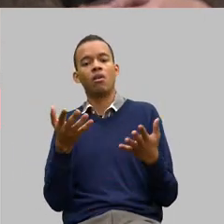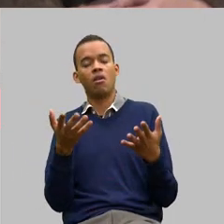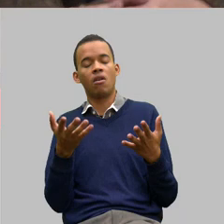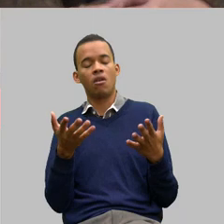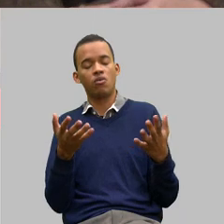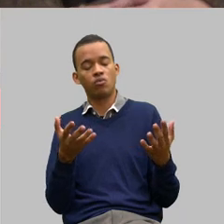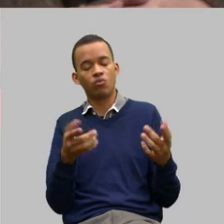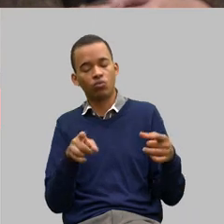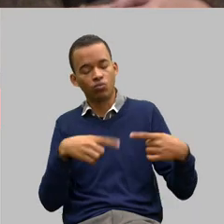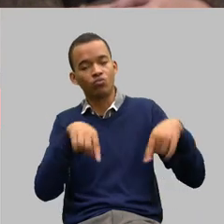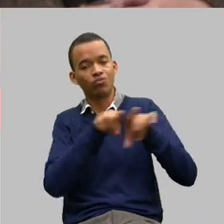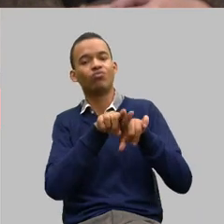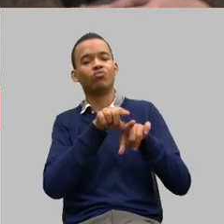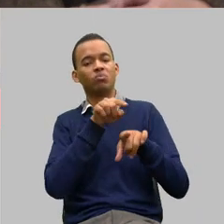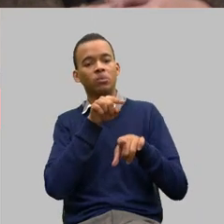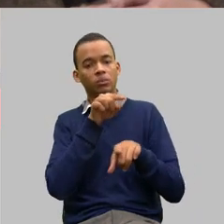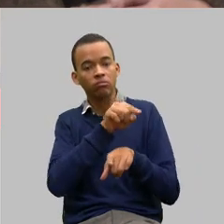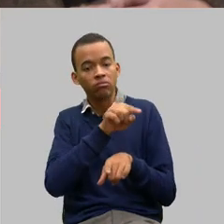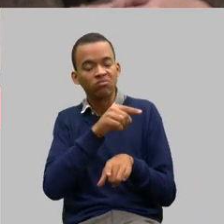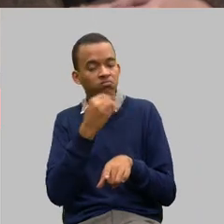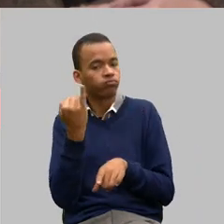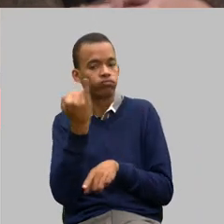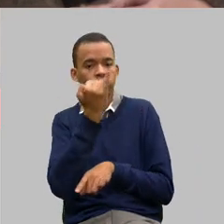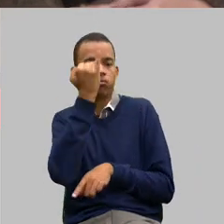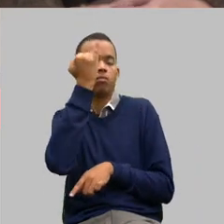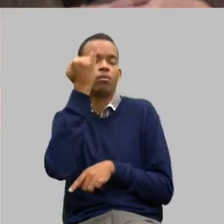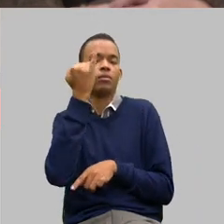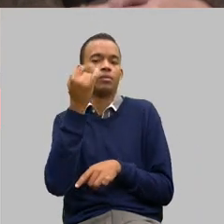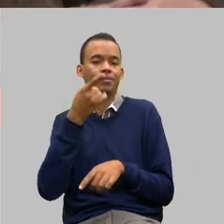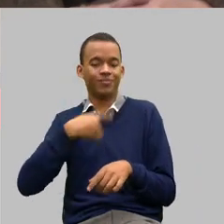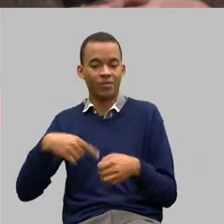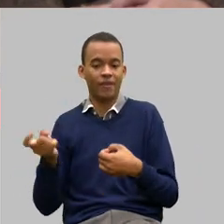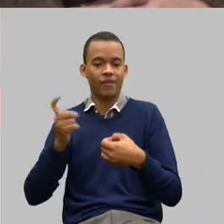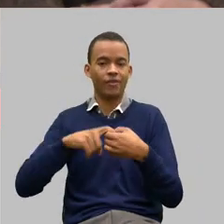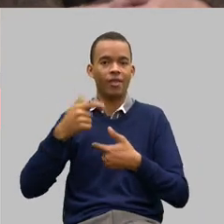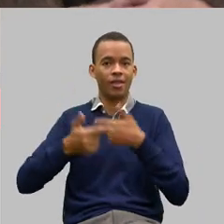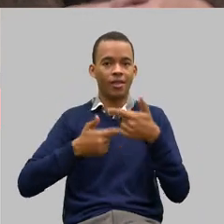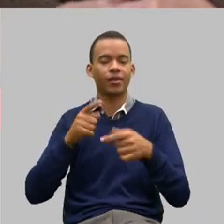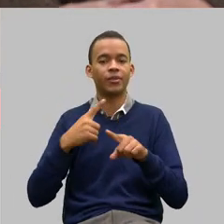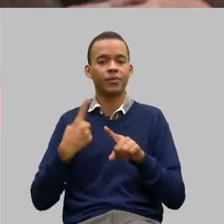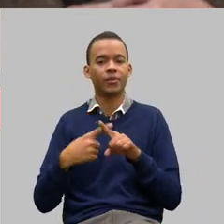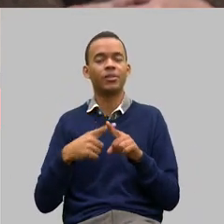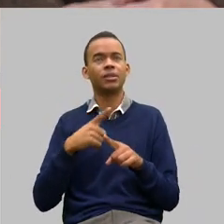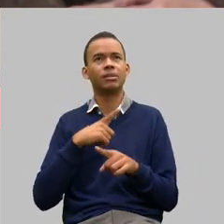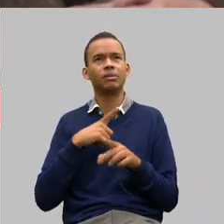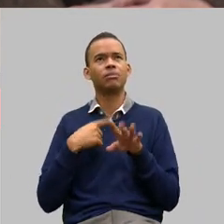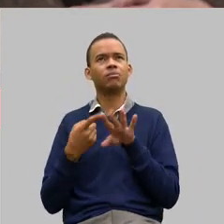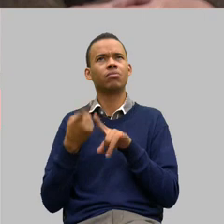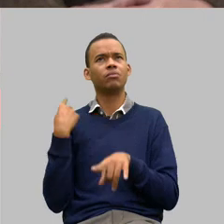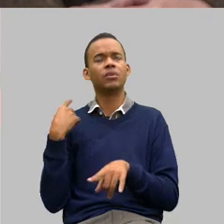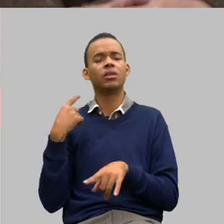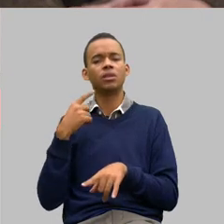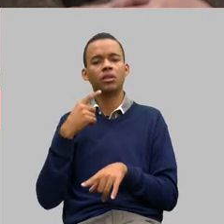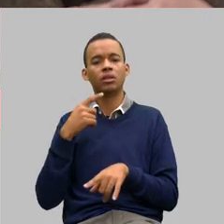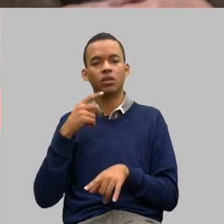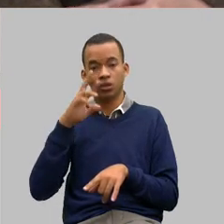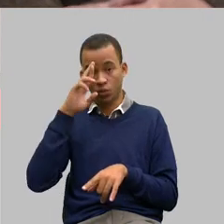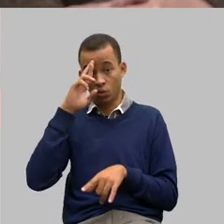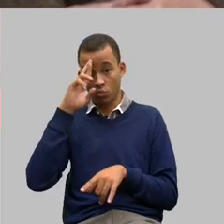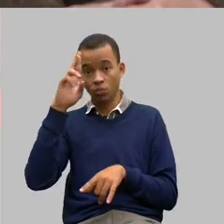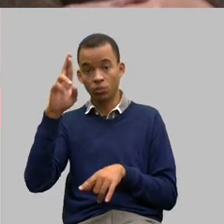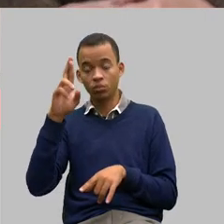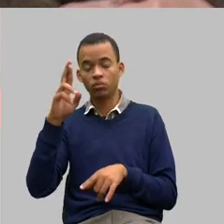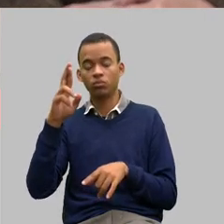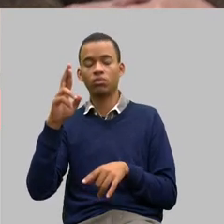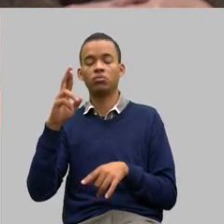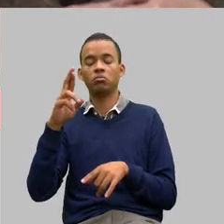importante eu falava essa semana até na na na posse da nova diretoria do cpot né nosso Sindicato da conção pesada que